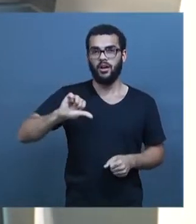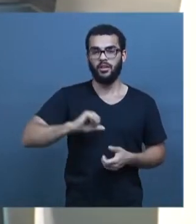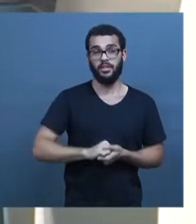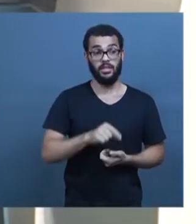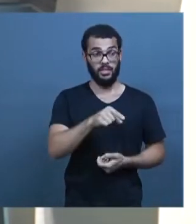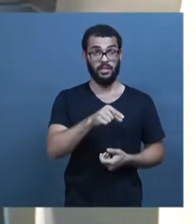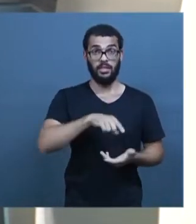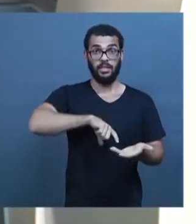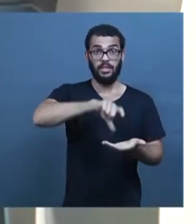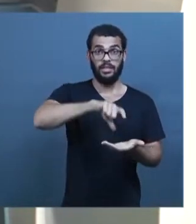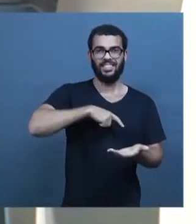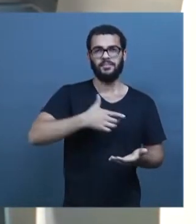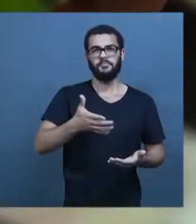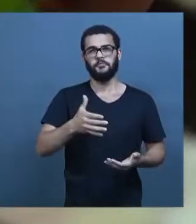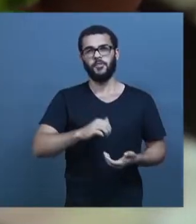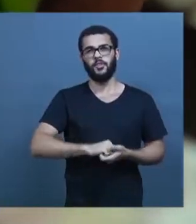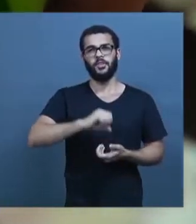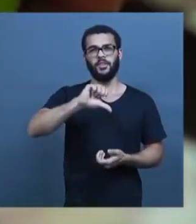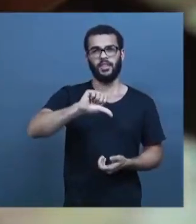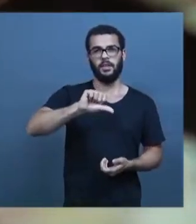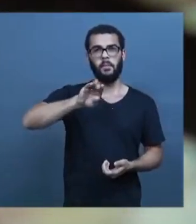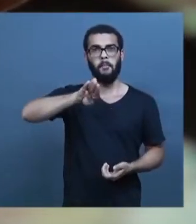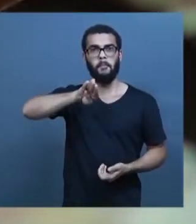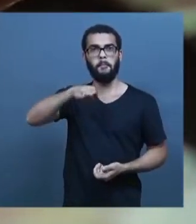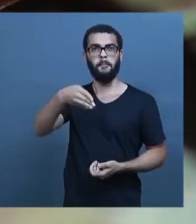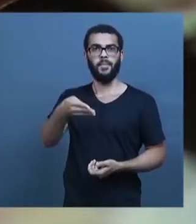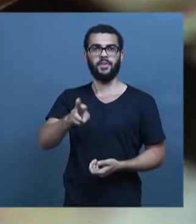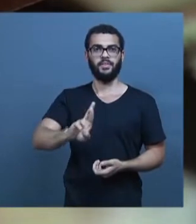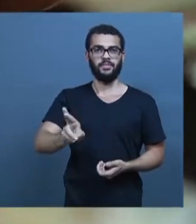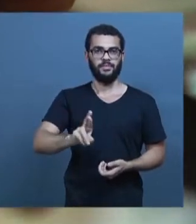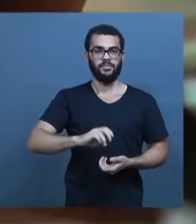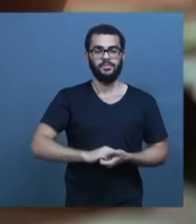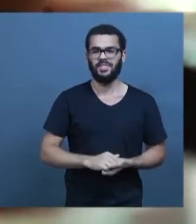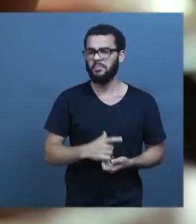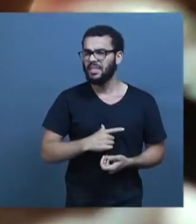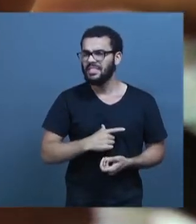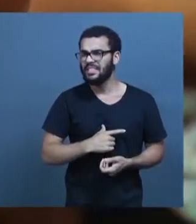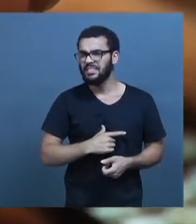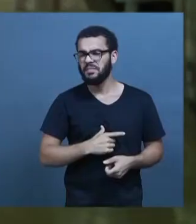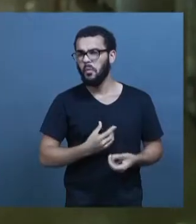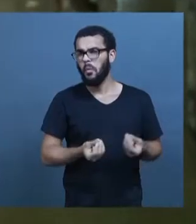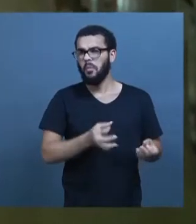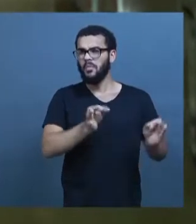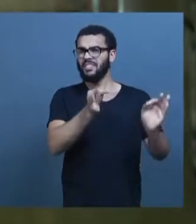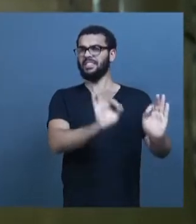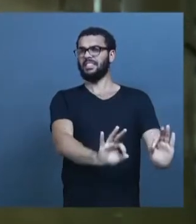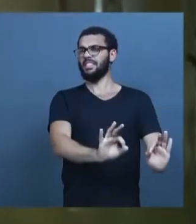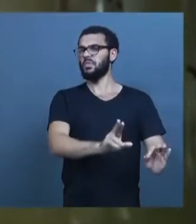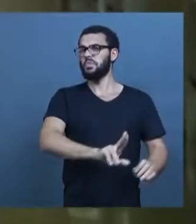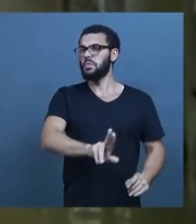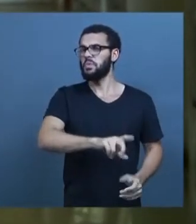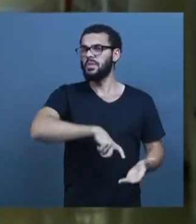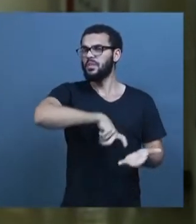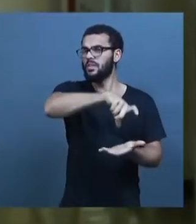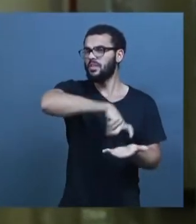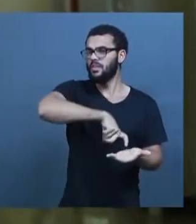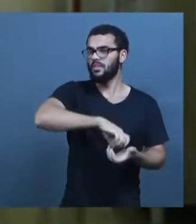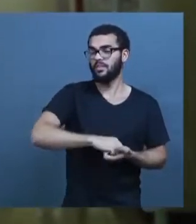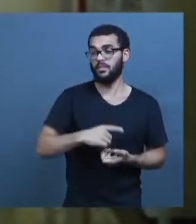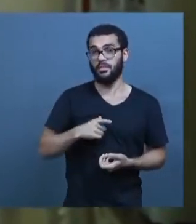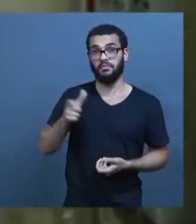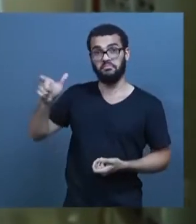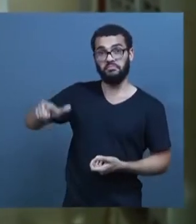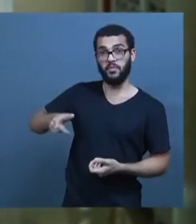de 900 bilhões de reais. Mas será que existe uma forma correta de usar o cartão de crédito? É o que explica o professor da Faculdade de